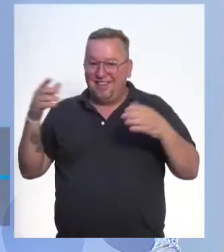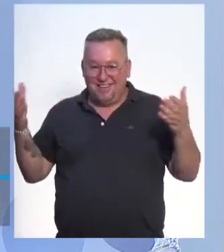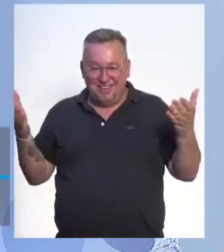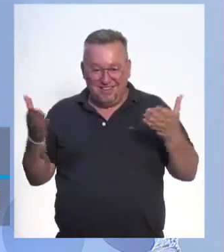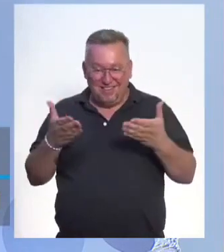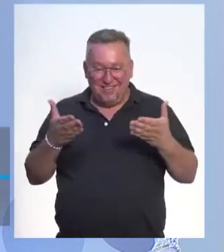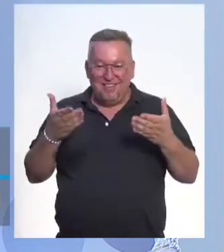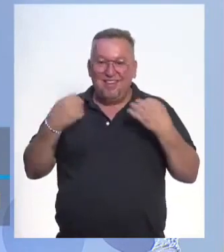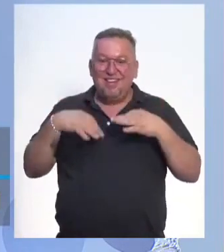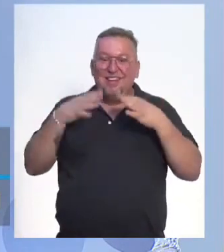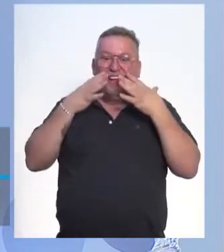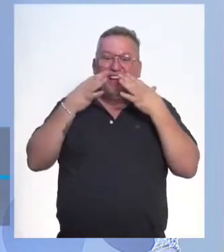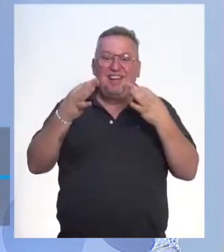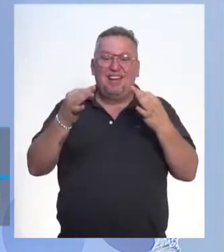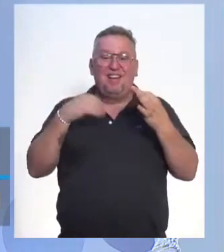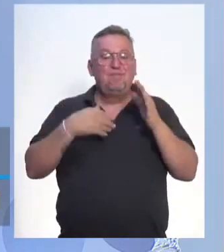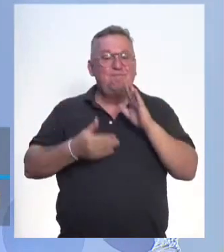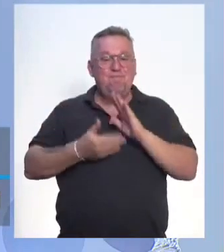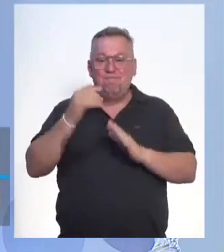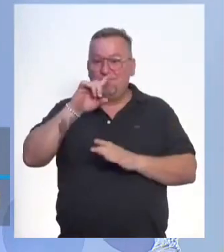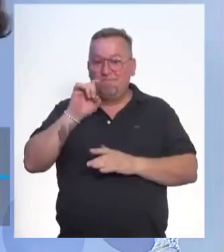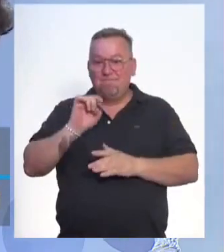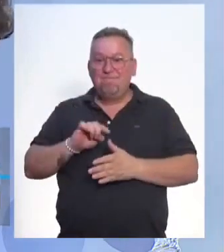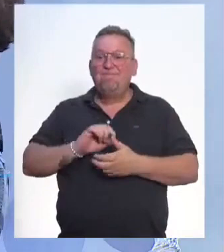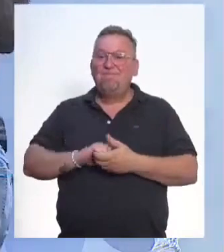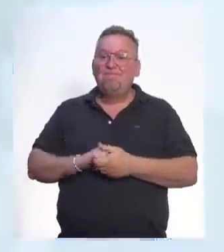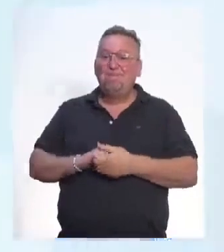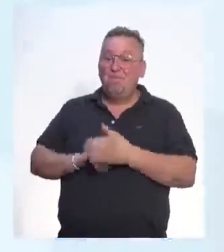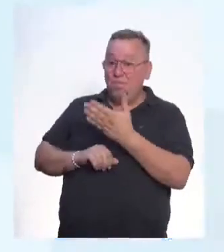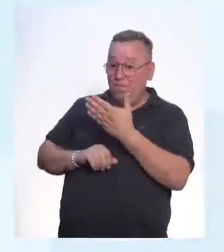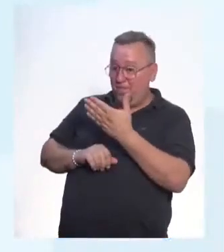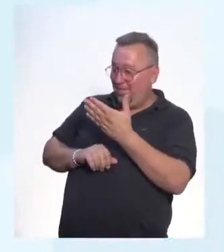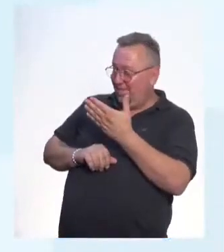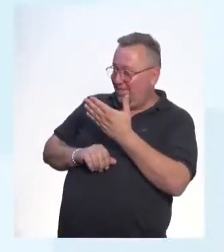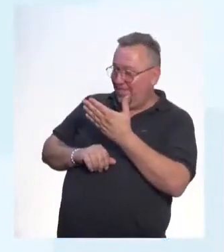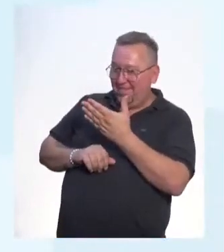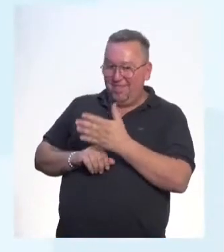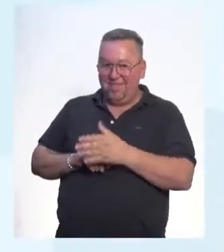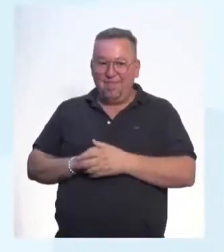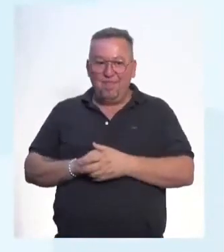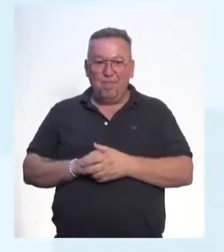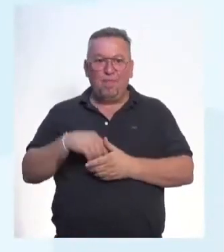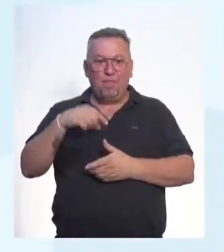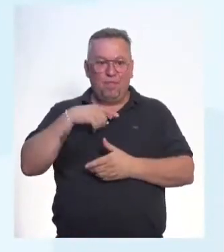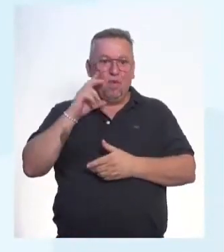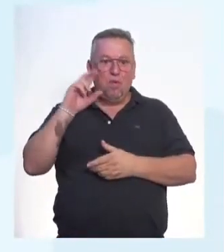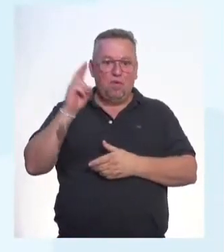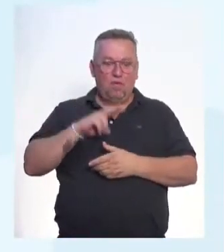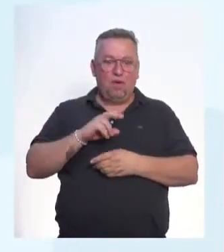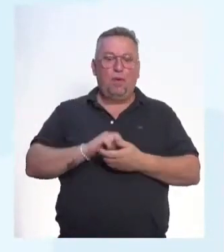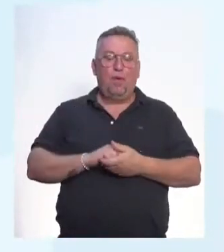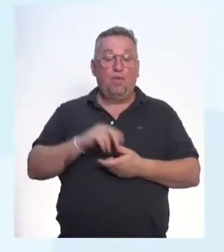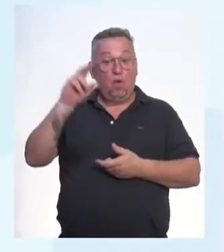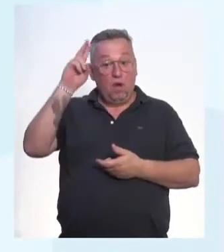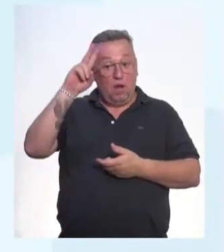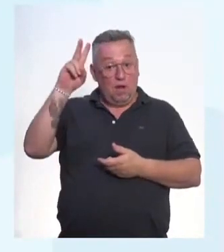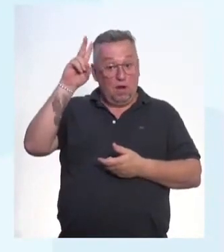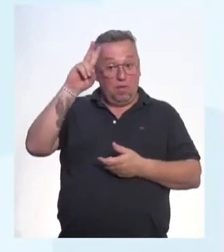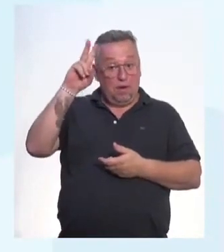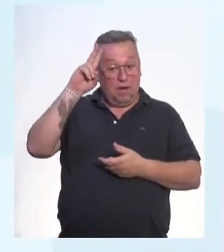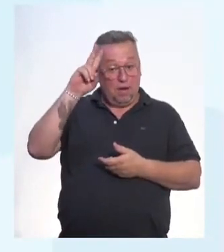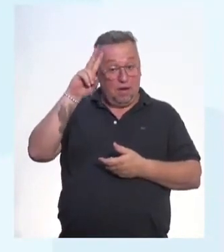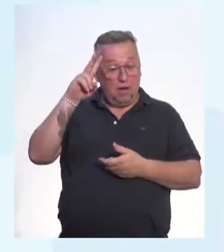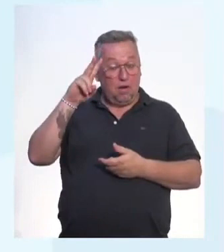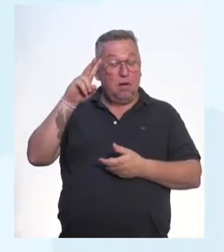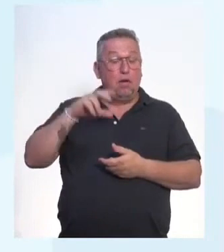esse, prestar atenção e tirar a dúvida. Perfeito, nós temos os catetos, então vou lembrar da expressão